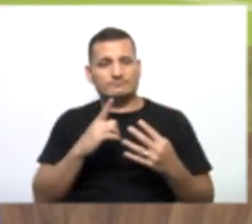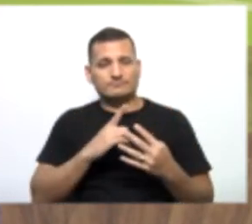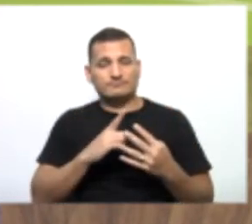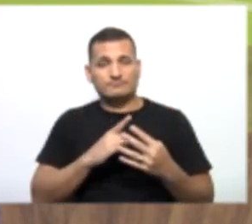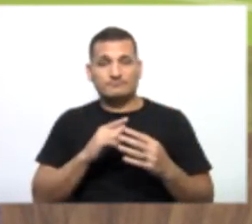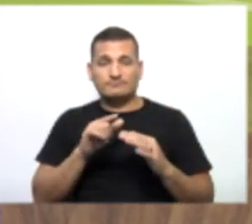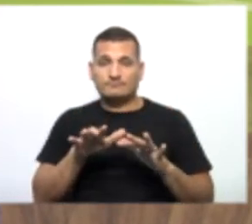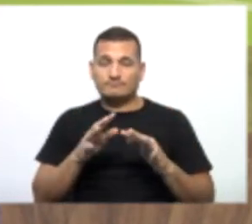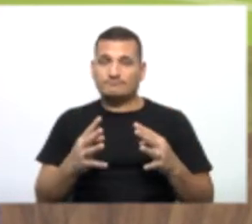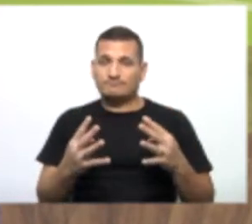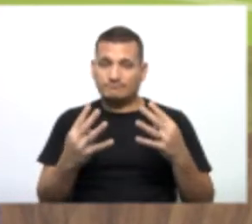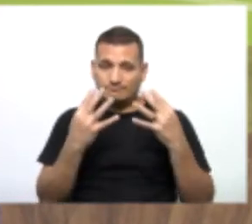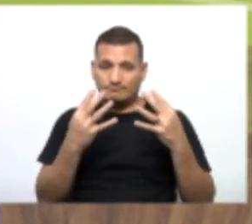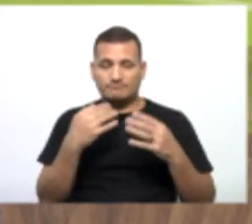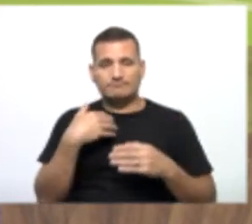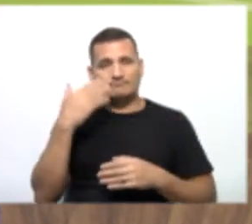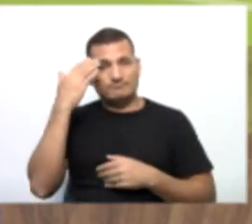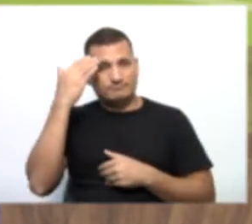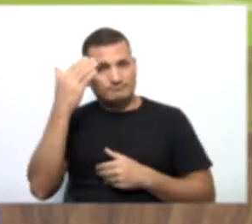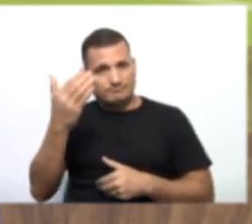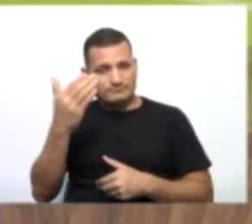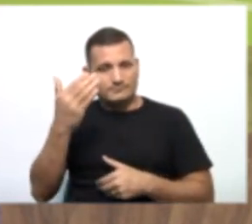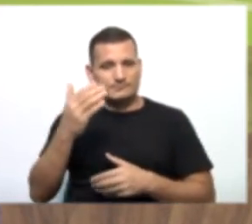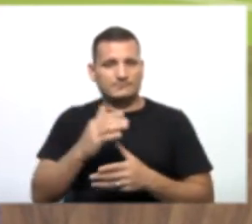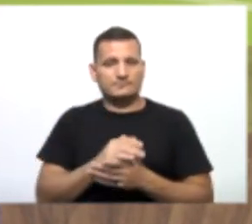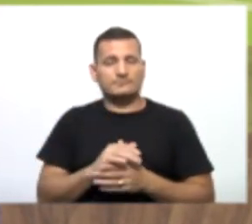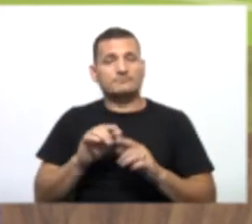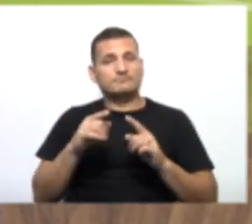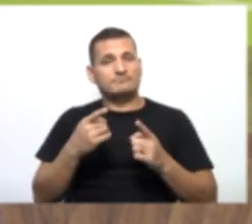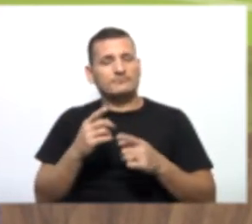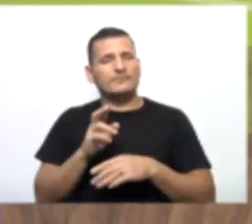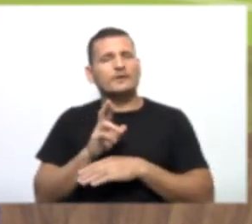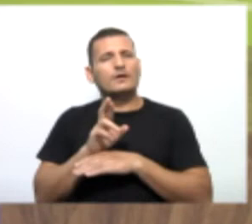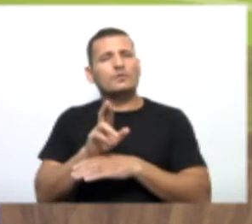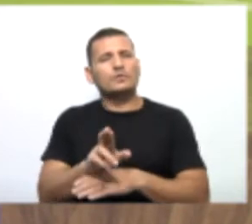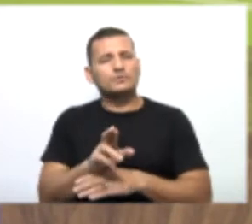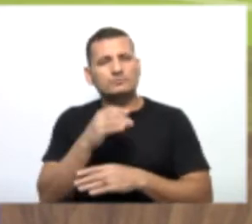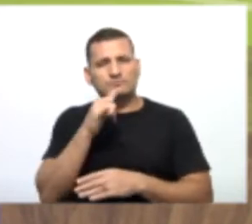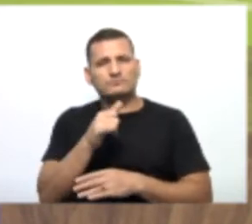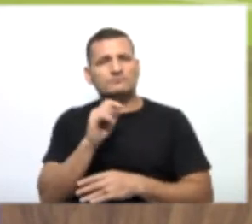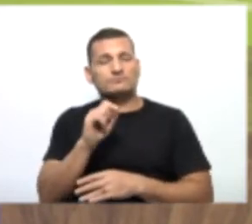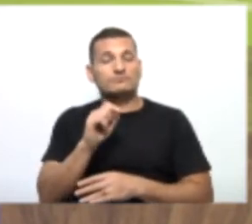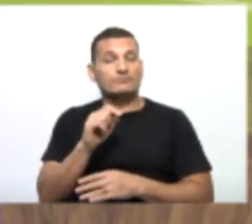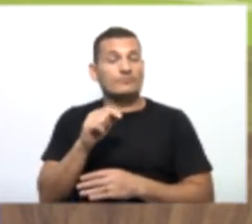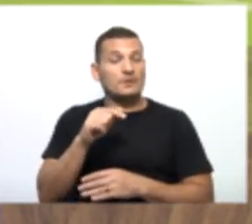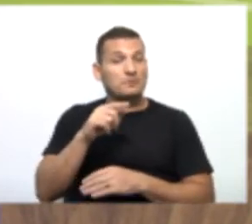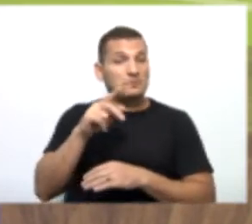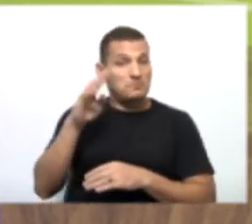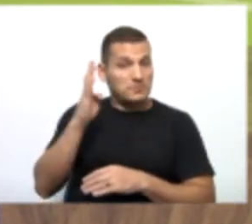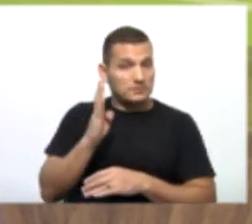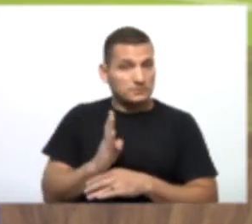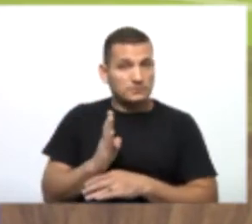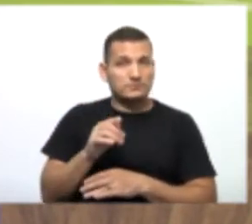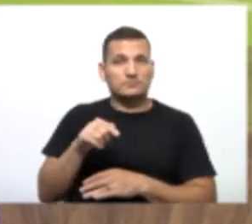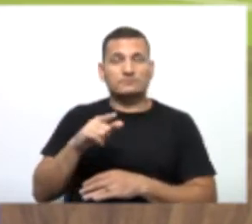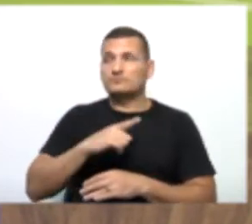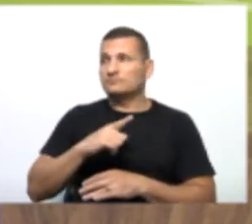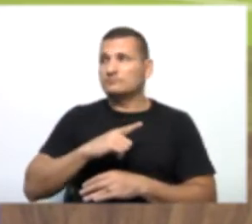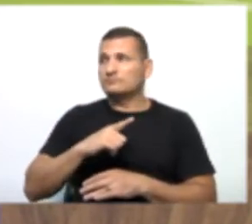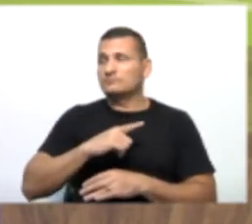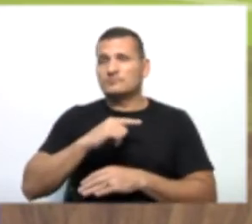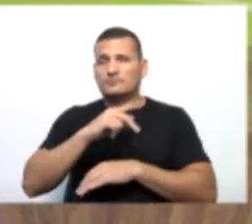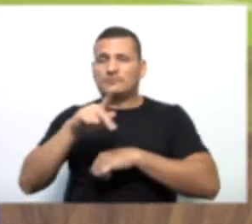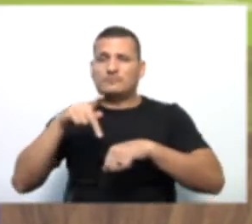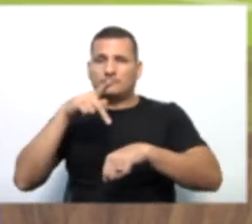muito atenciosamente, eu te agradeço. Mas veja bem, recursos energéticos, nós somos um país que é chamado de país tropical.